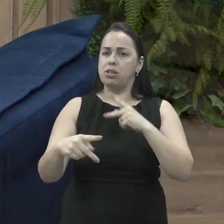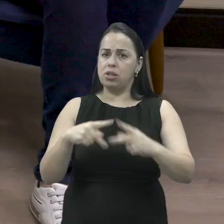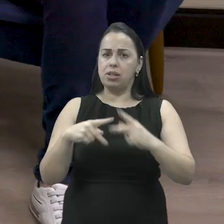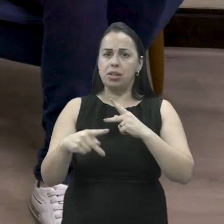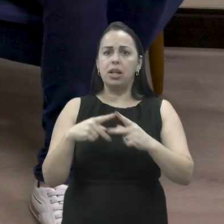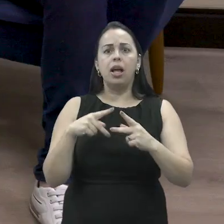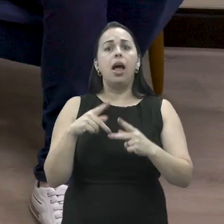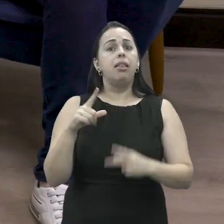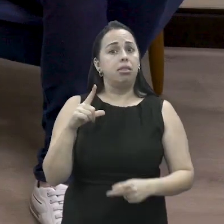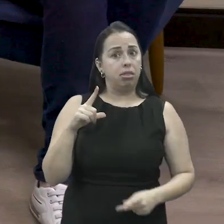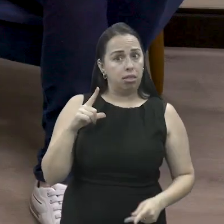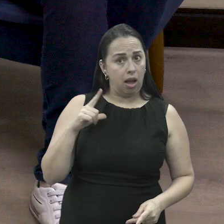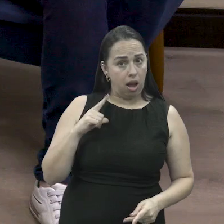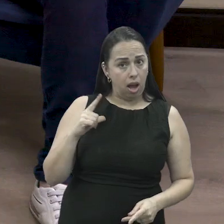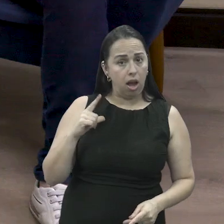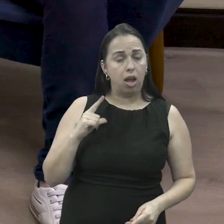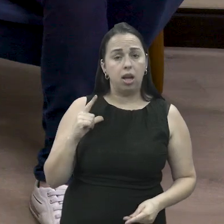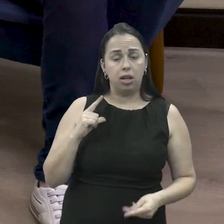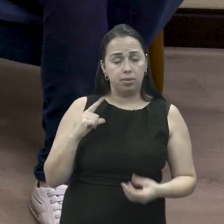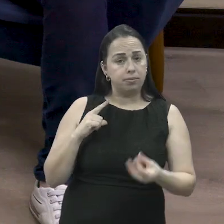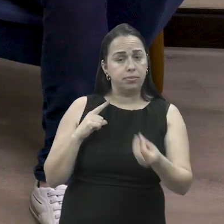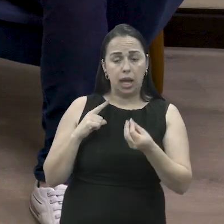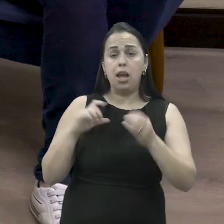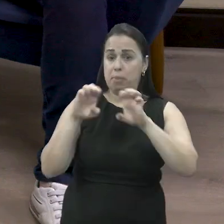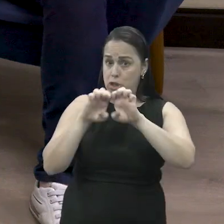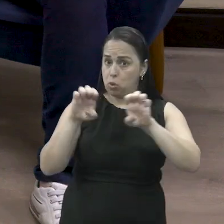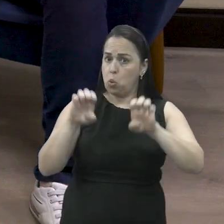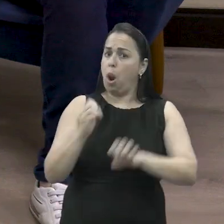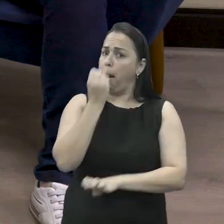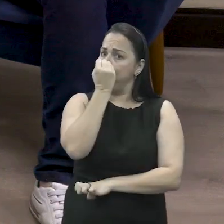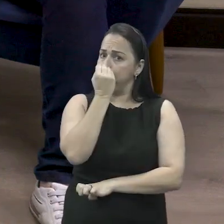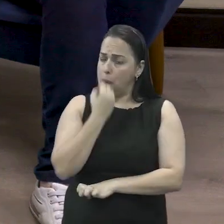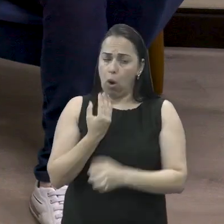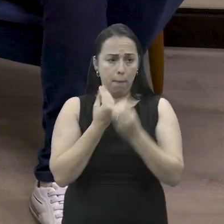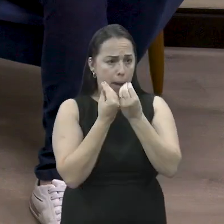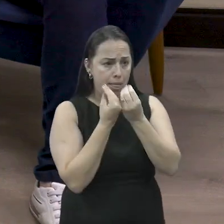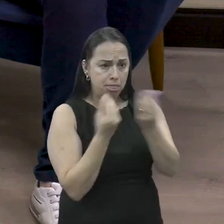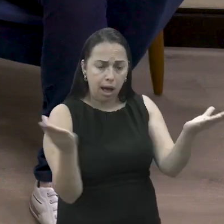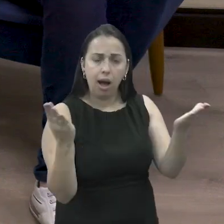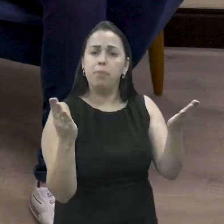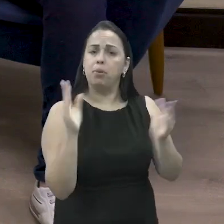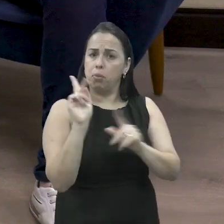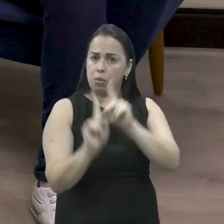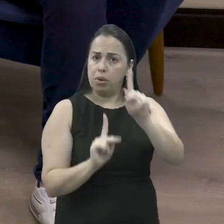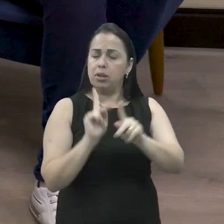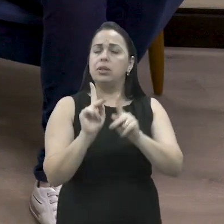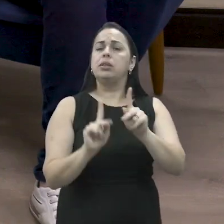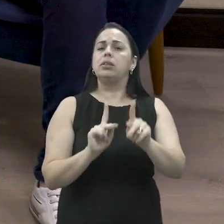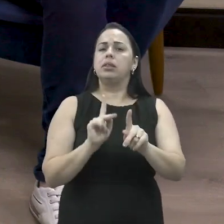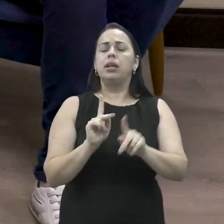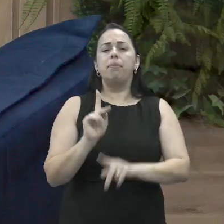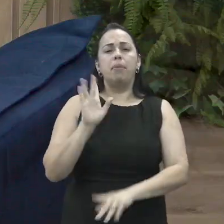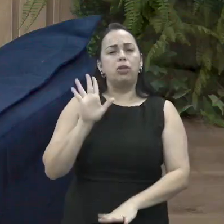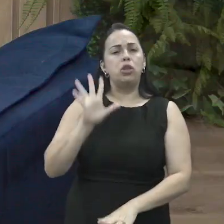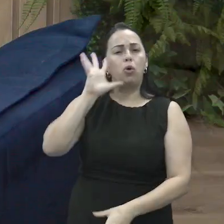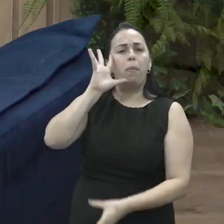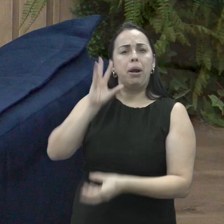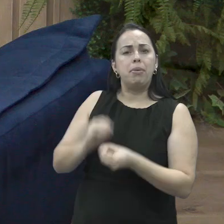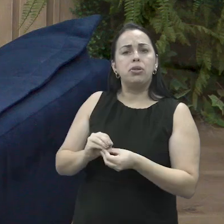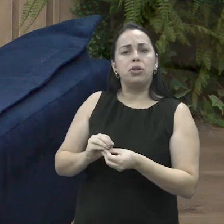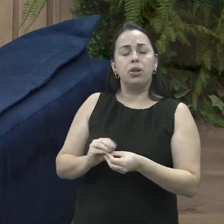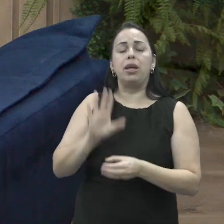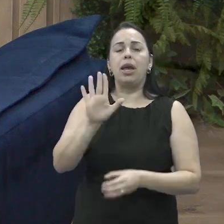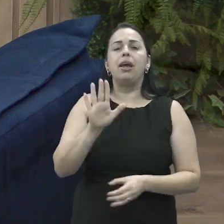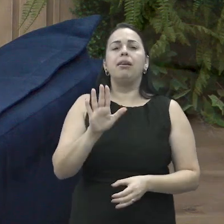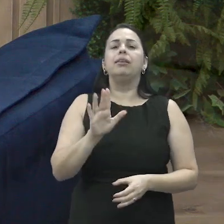Campos, ela tem boa estrutura para oferecer para a população, Mesmo